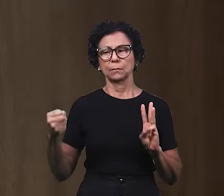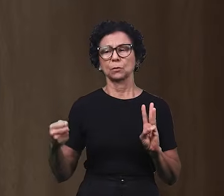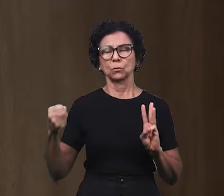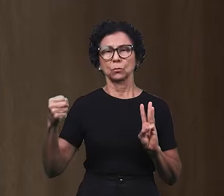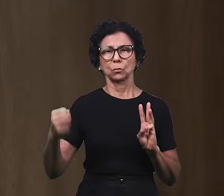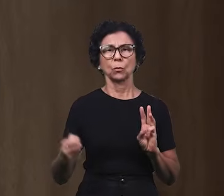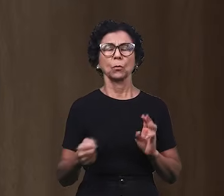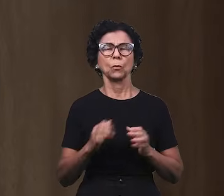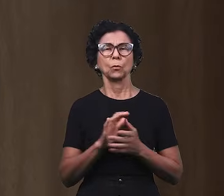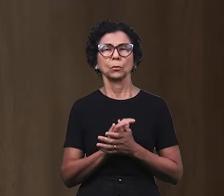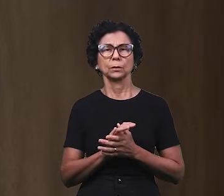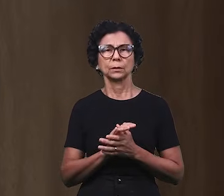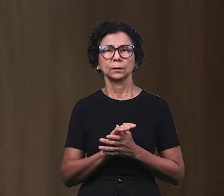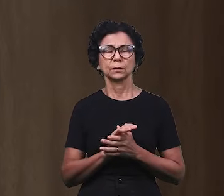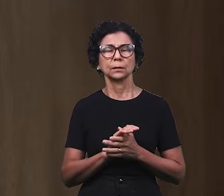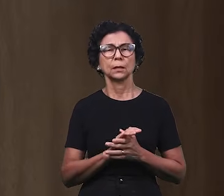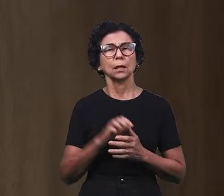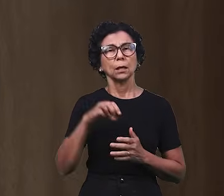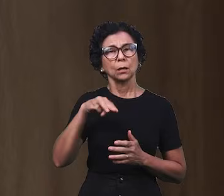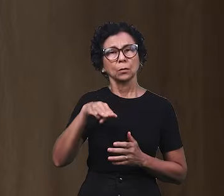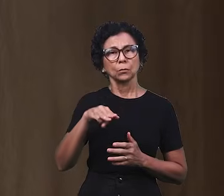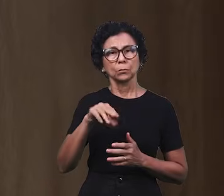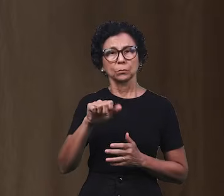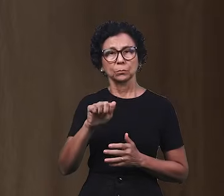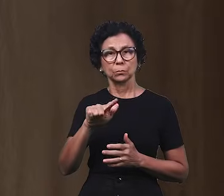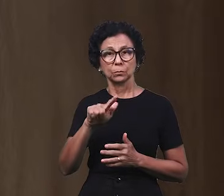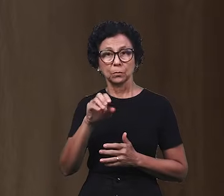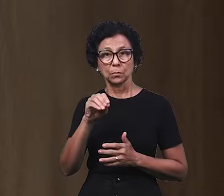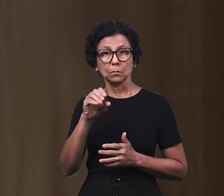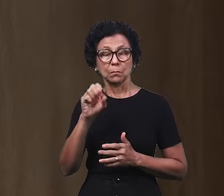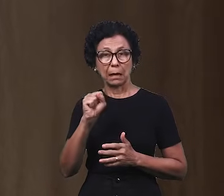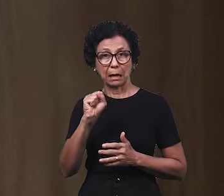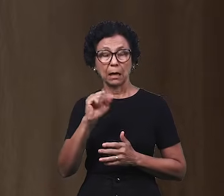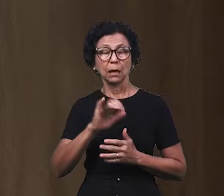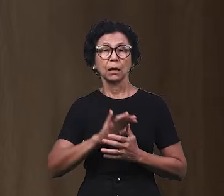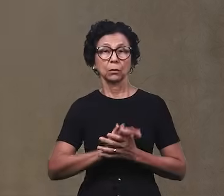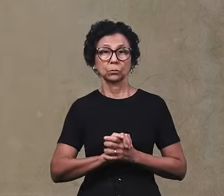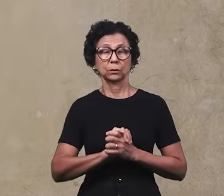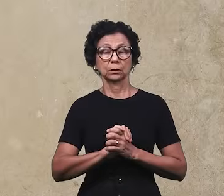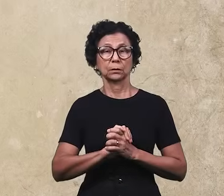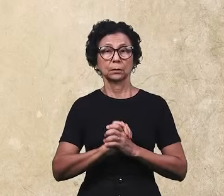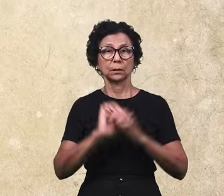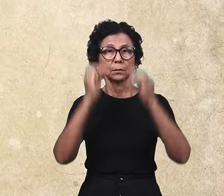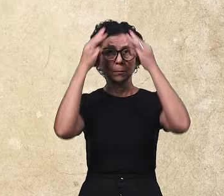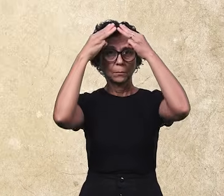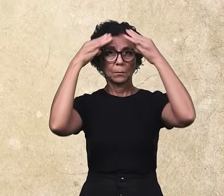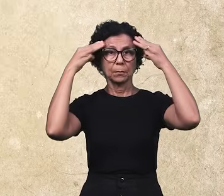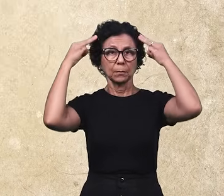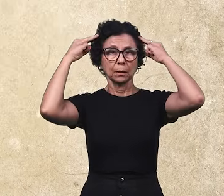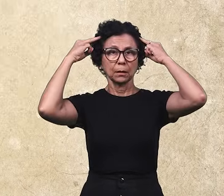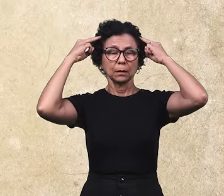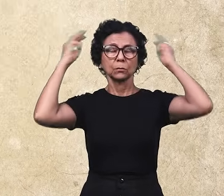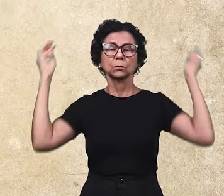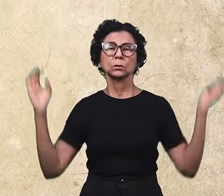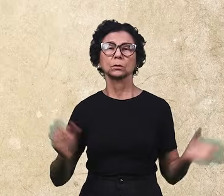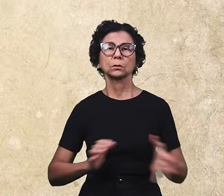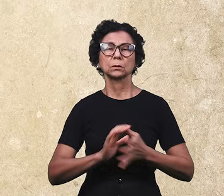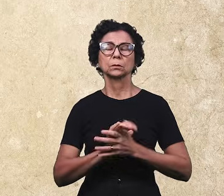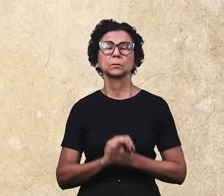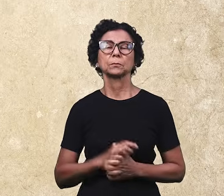da trajetória deles até o Egito. Vamos iniciar pelo texto que está em